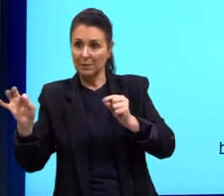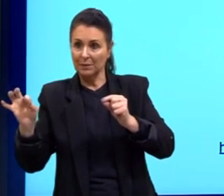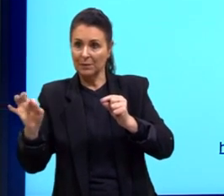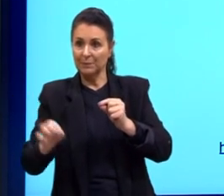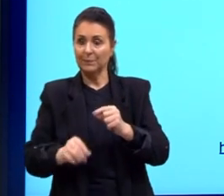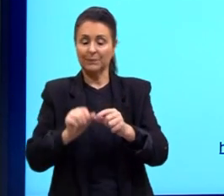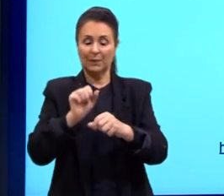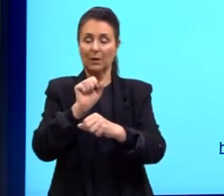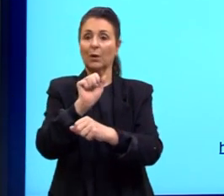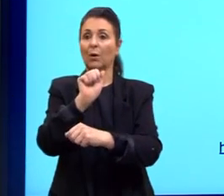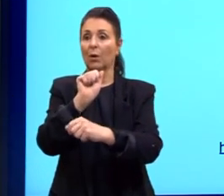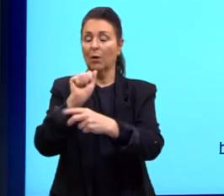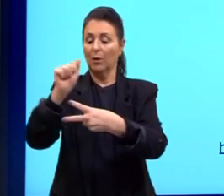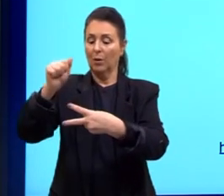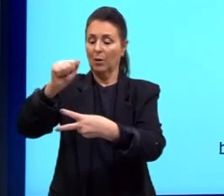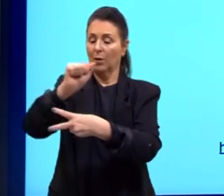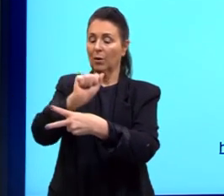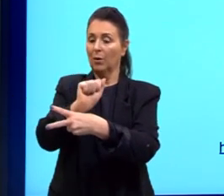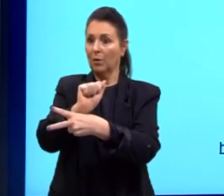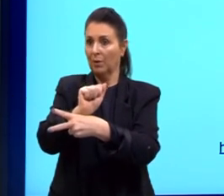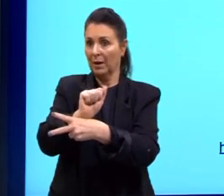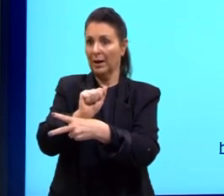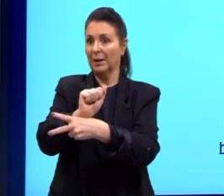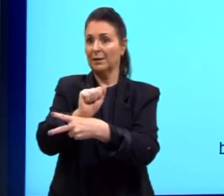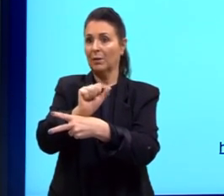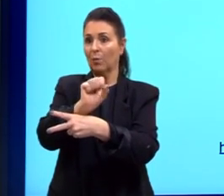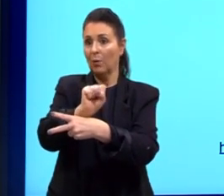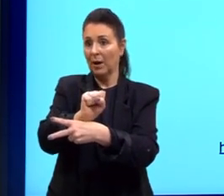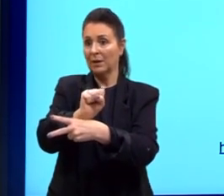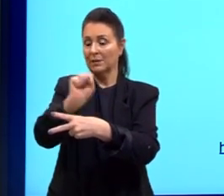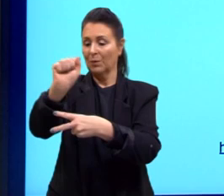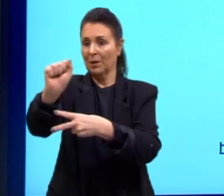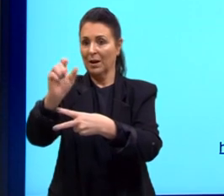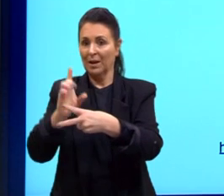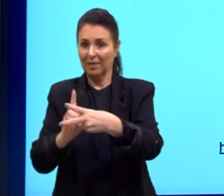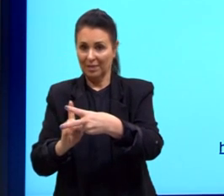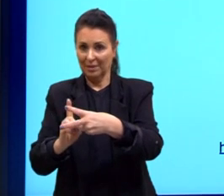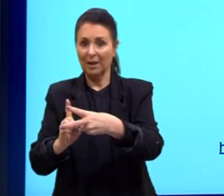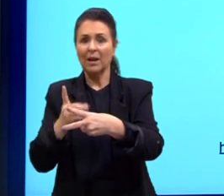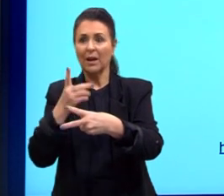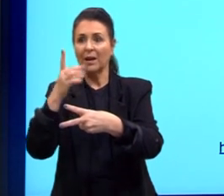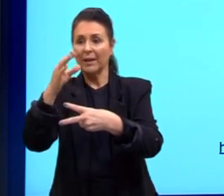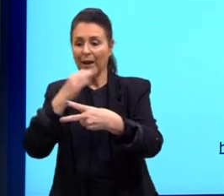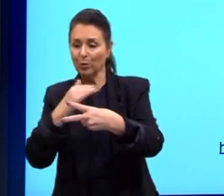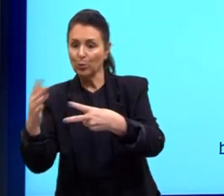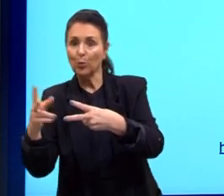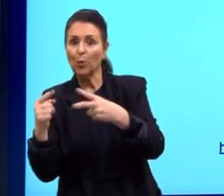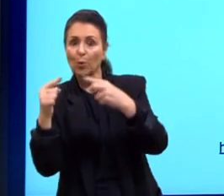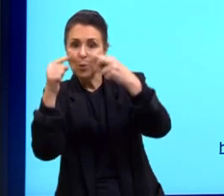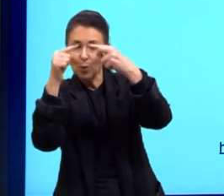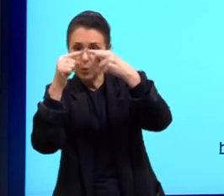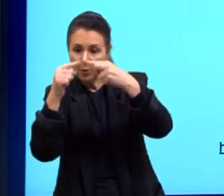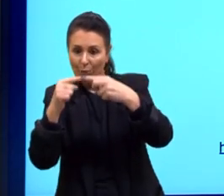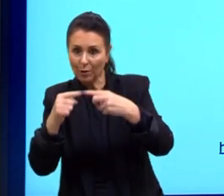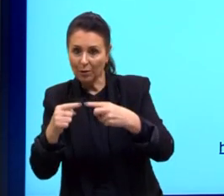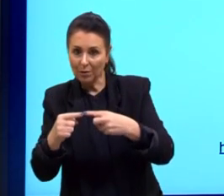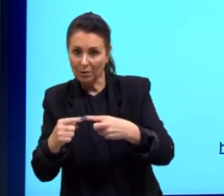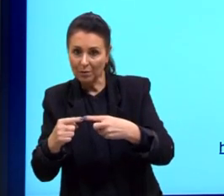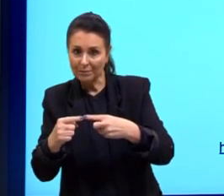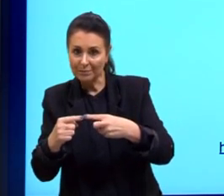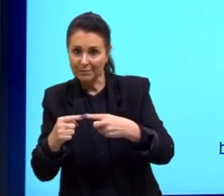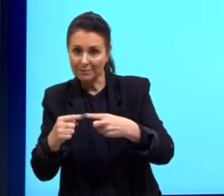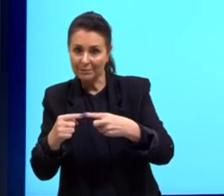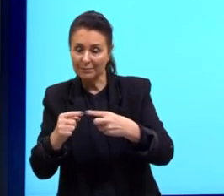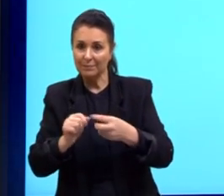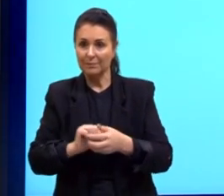transversais vai ser semelhante então aos segmentos formados na outra transversal